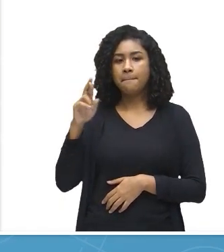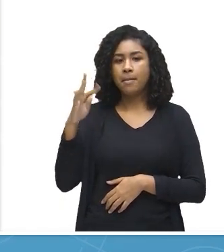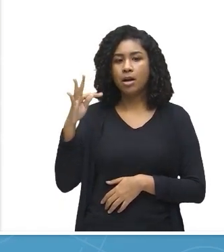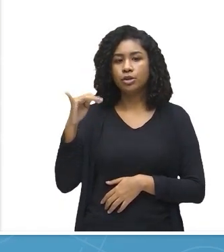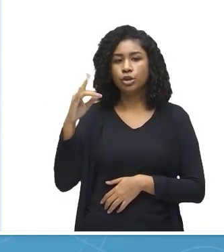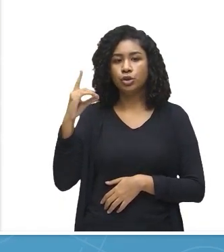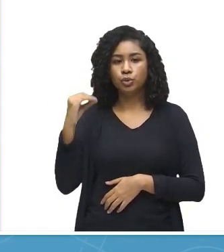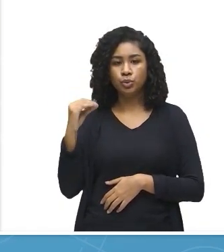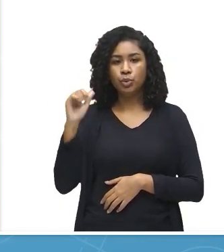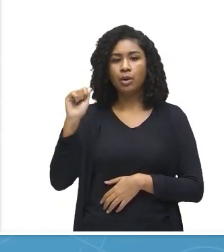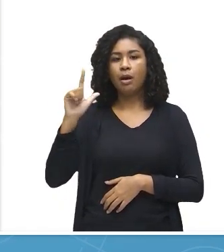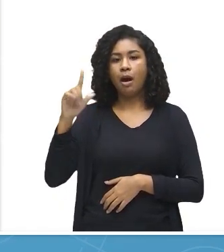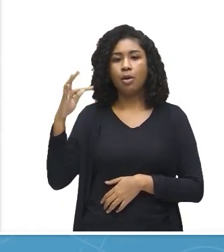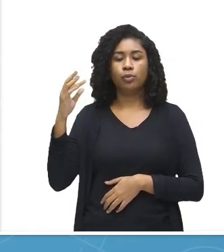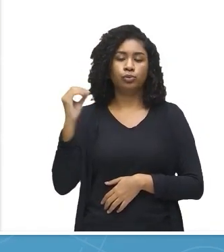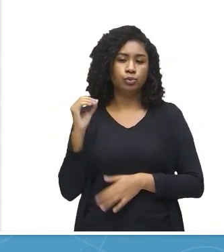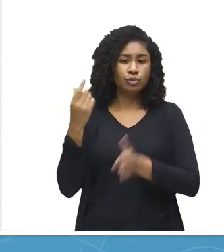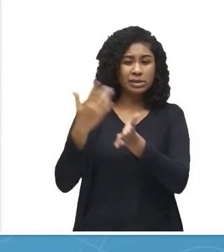trazer